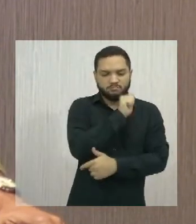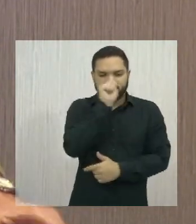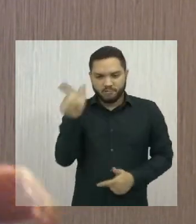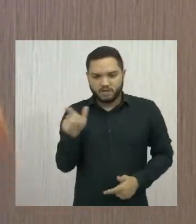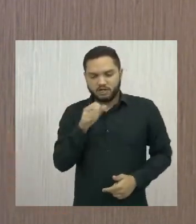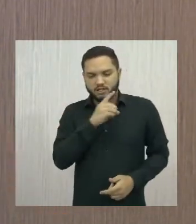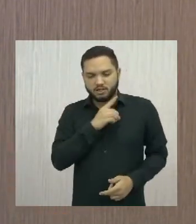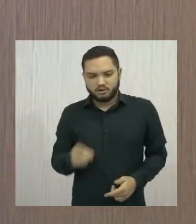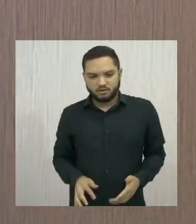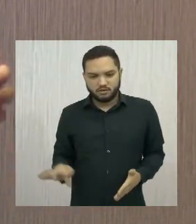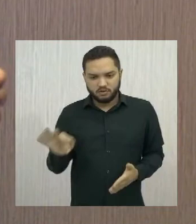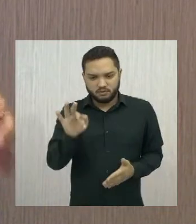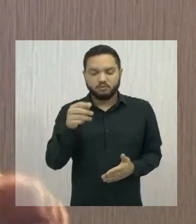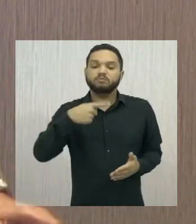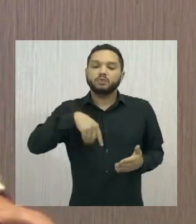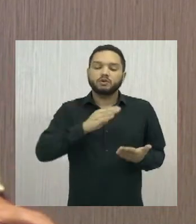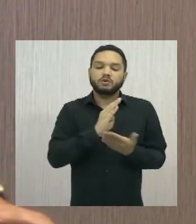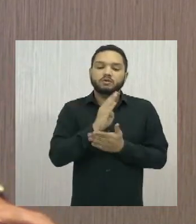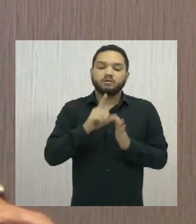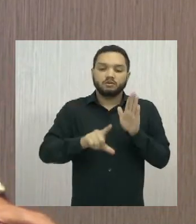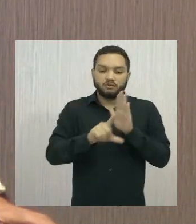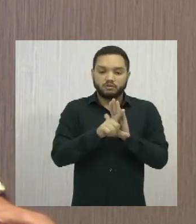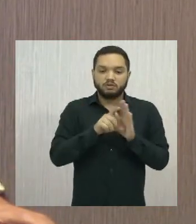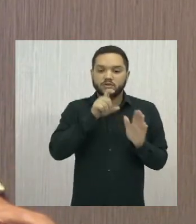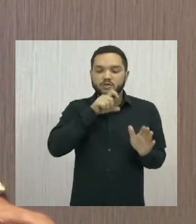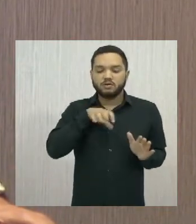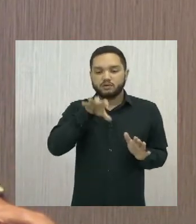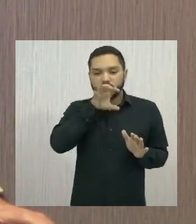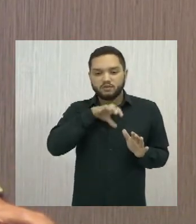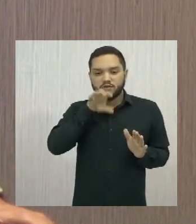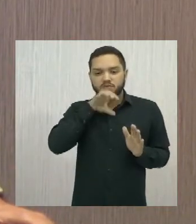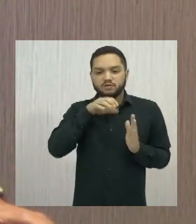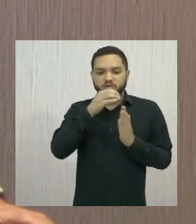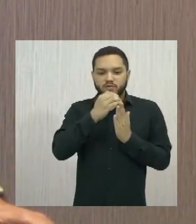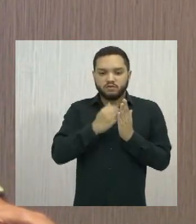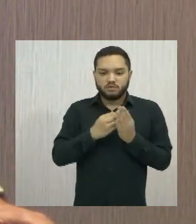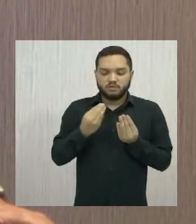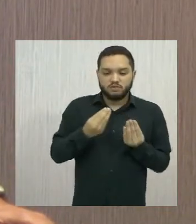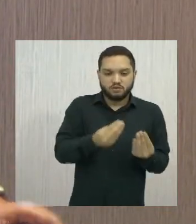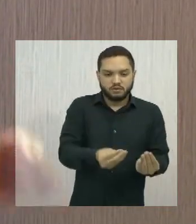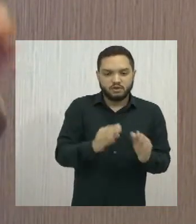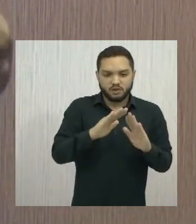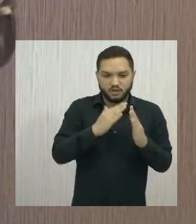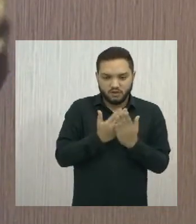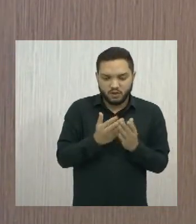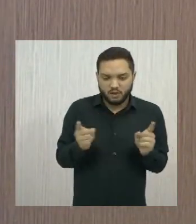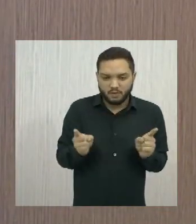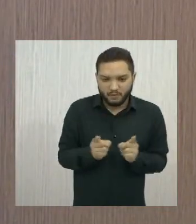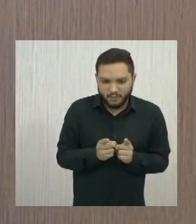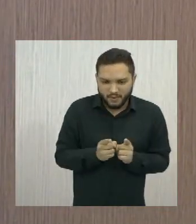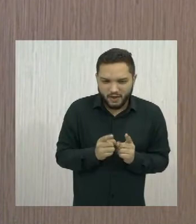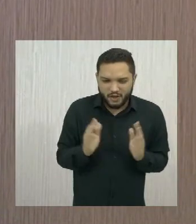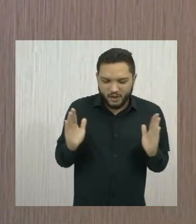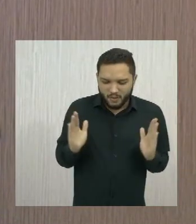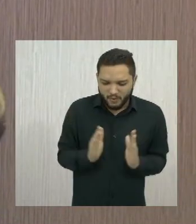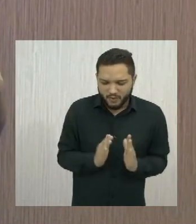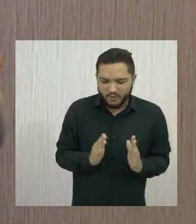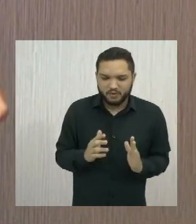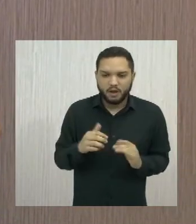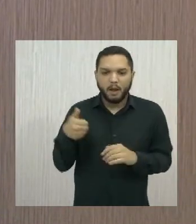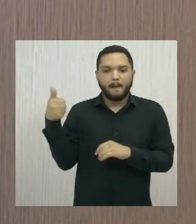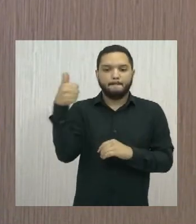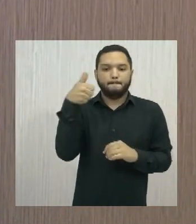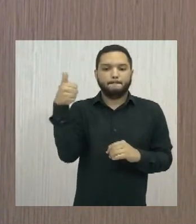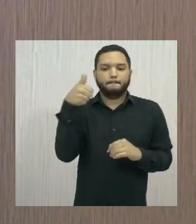lei sobre imposto, estendendo o Simples para as pequenas escolas no nosso país. Foi a primeira lei que ampliou